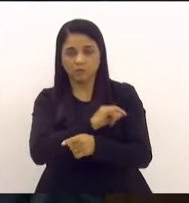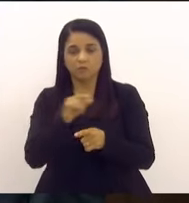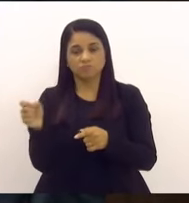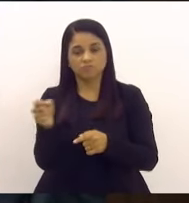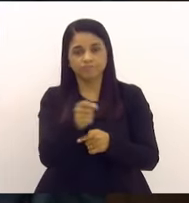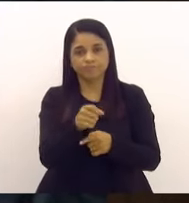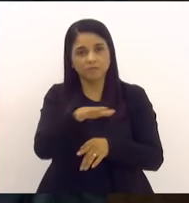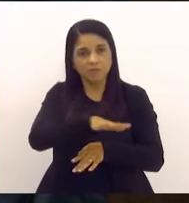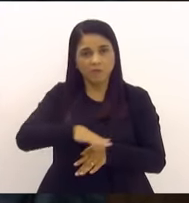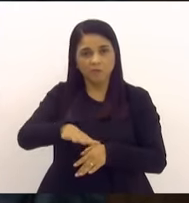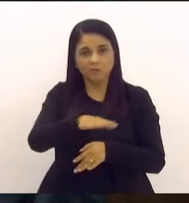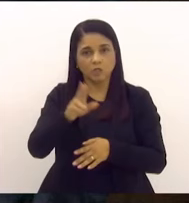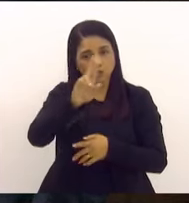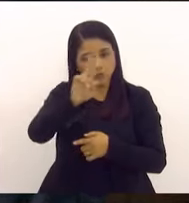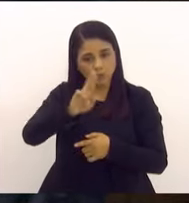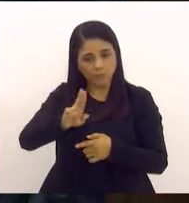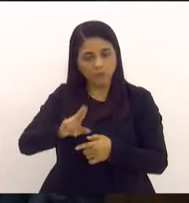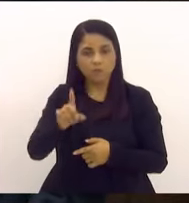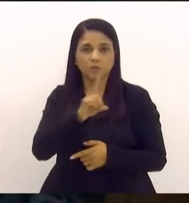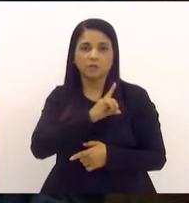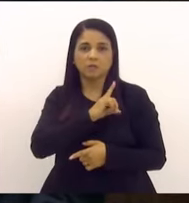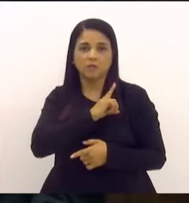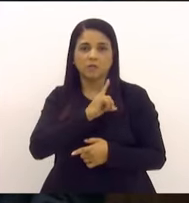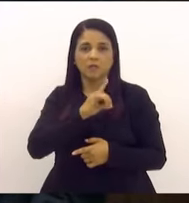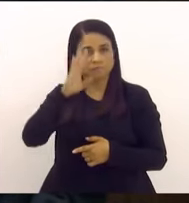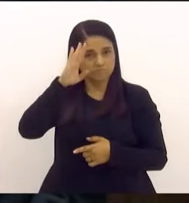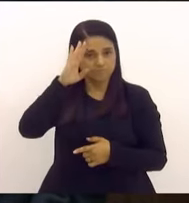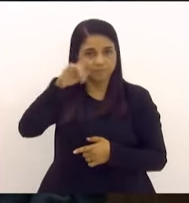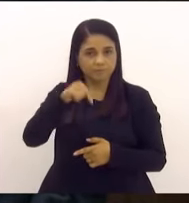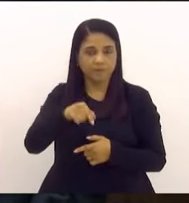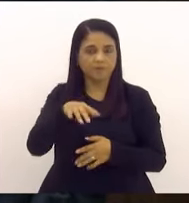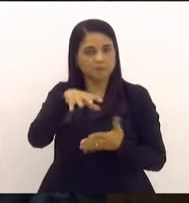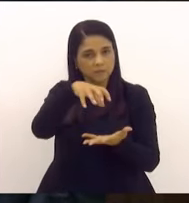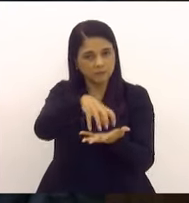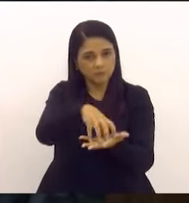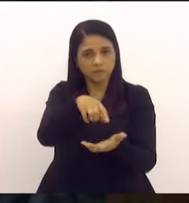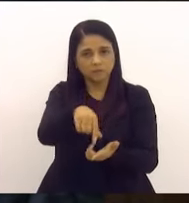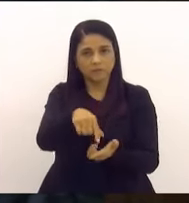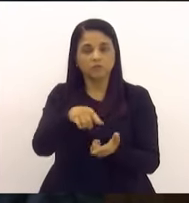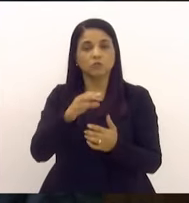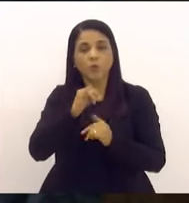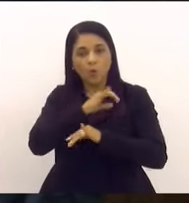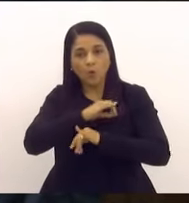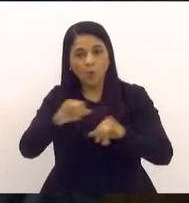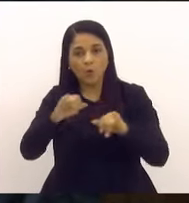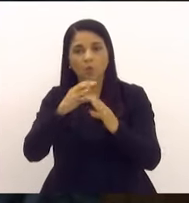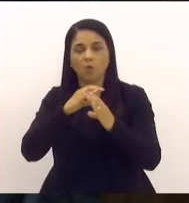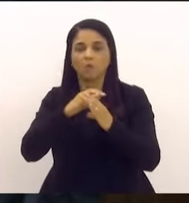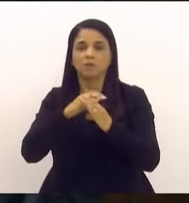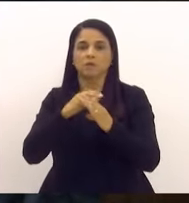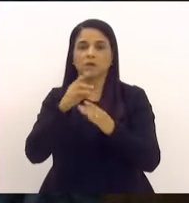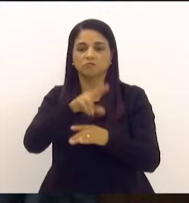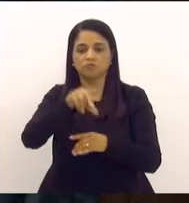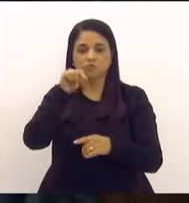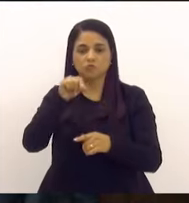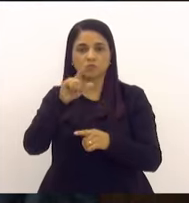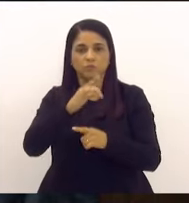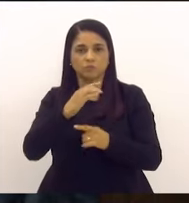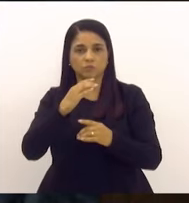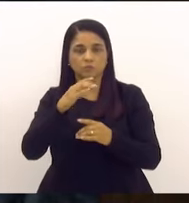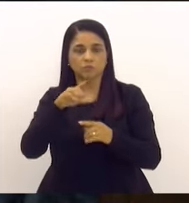lotados na unidade e nomeados pelo delegado titular da unidade, que deverá comunicar a escolha dos nomes à